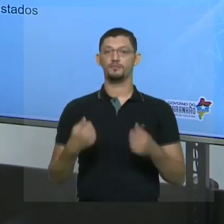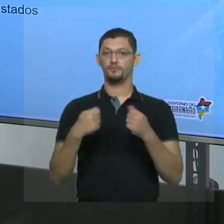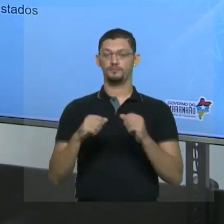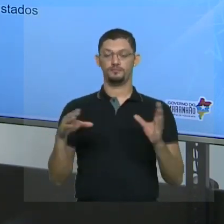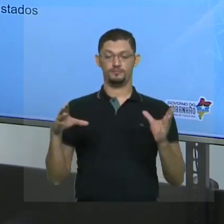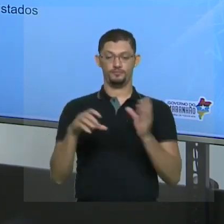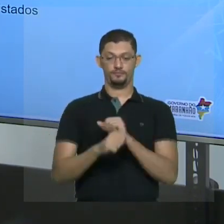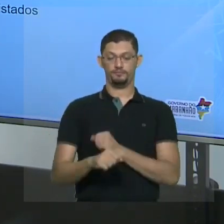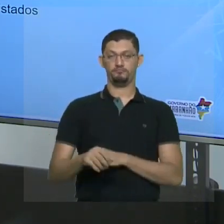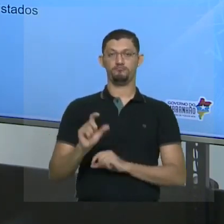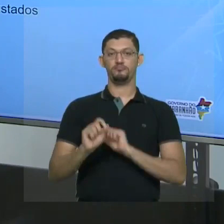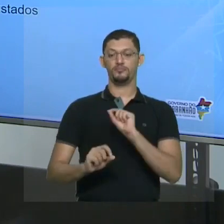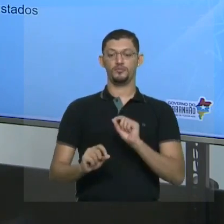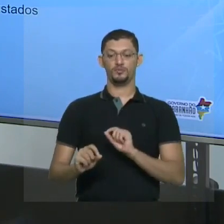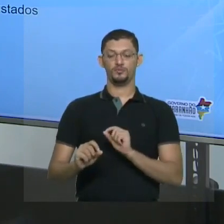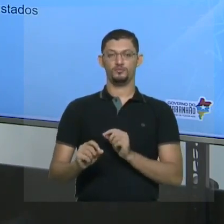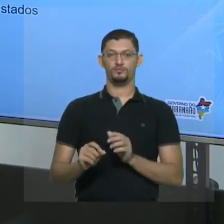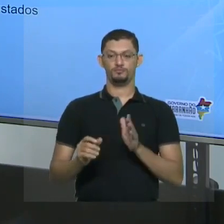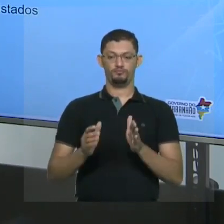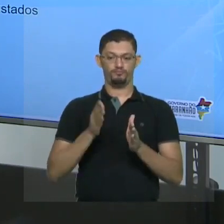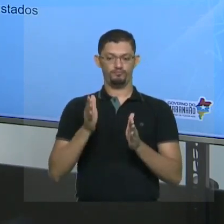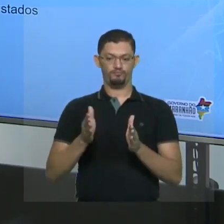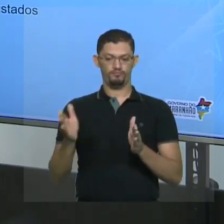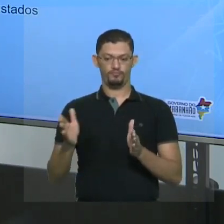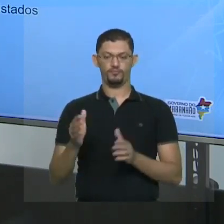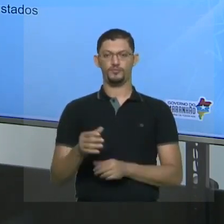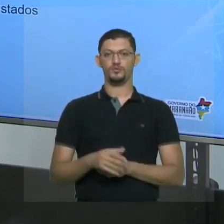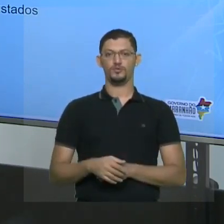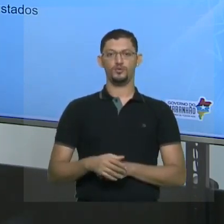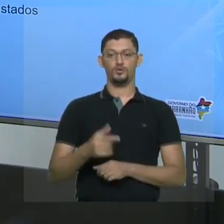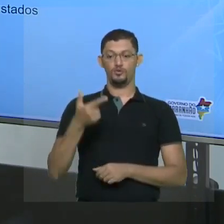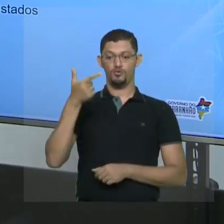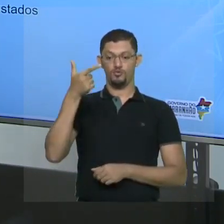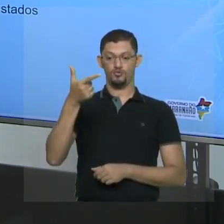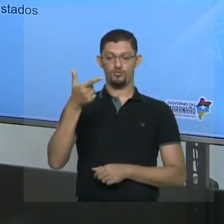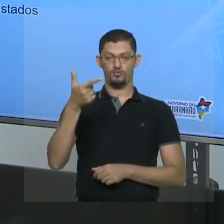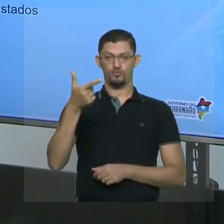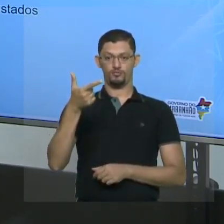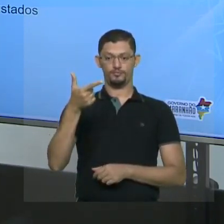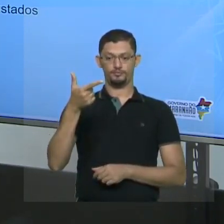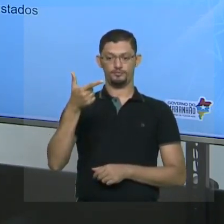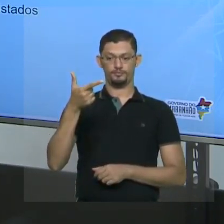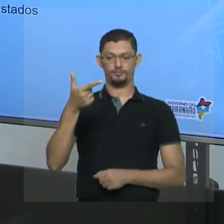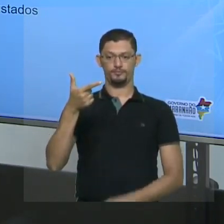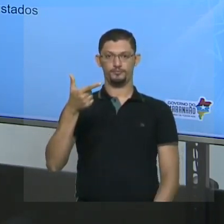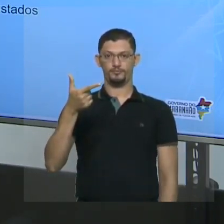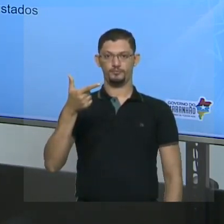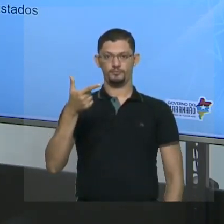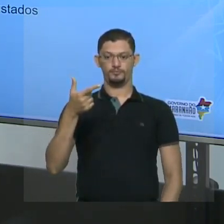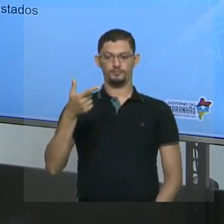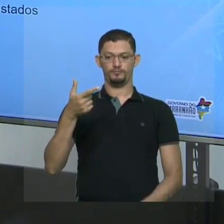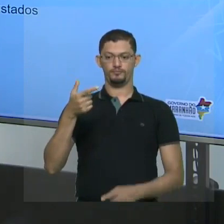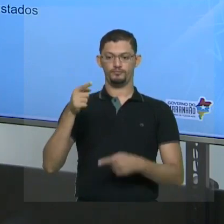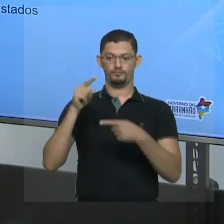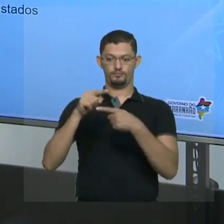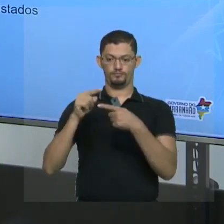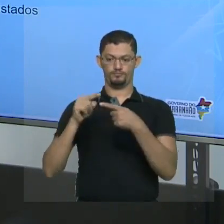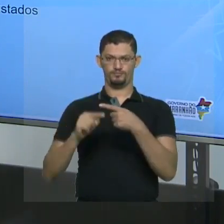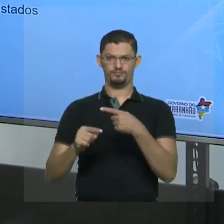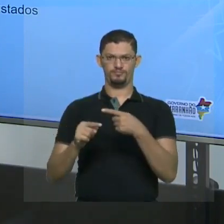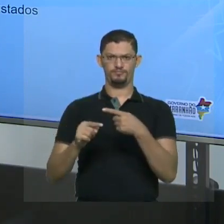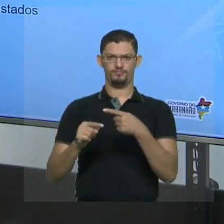pego a parte e divido pelo todo. Como é dos aprovados, eu vou pegar 2 e dividir pelo